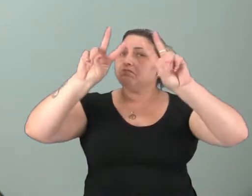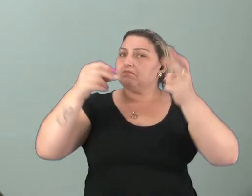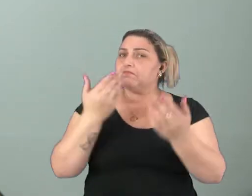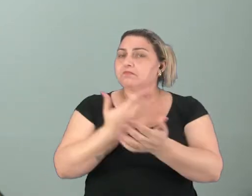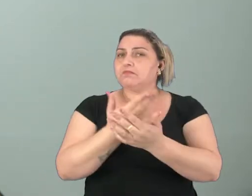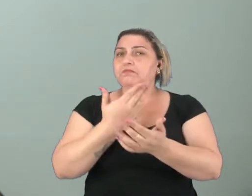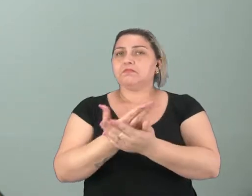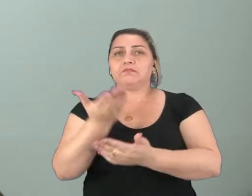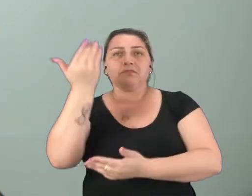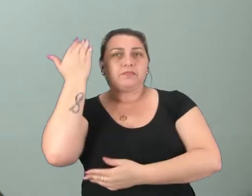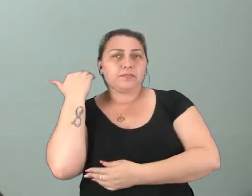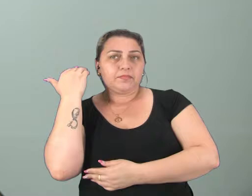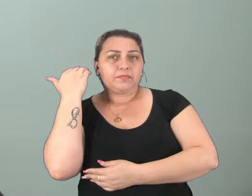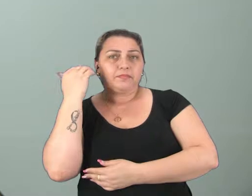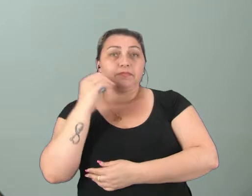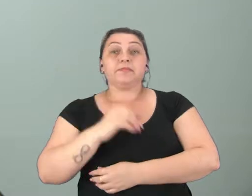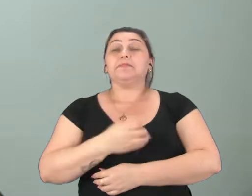passada?